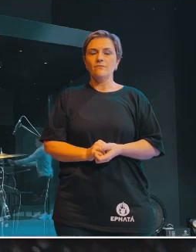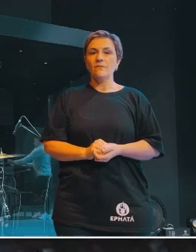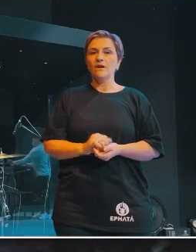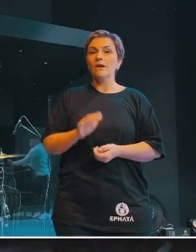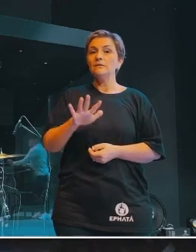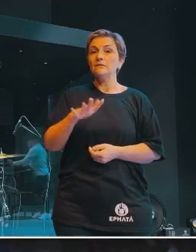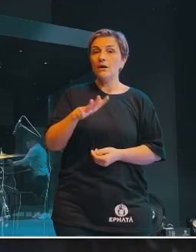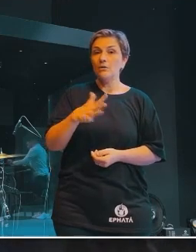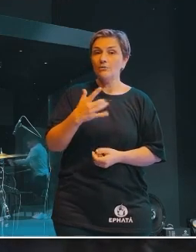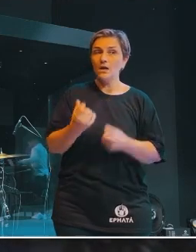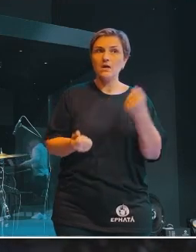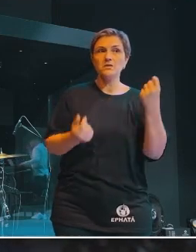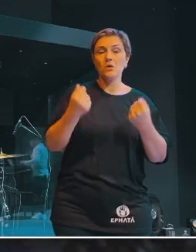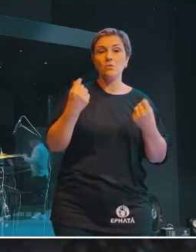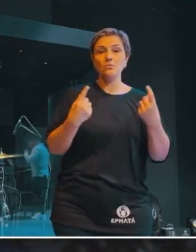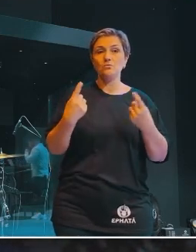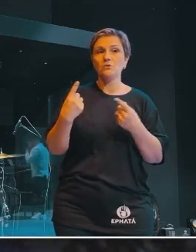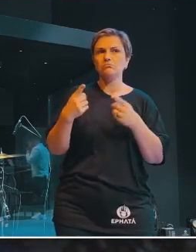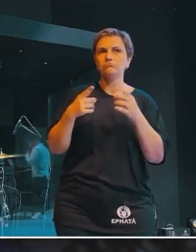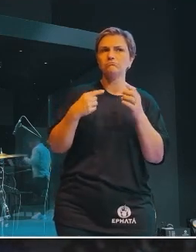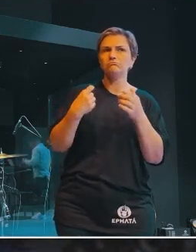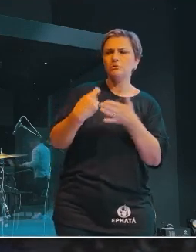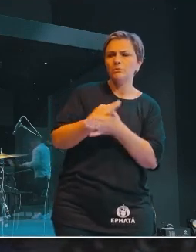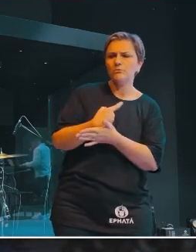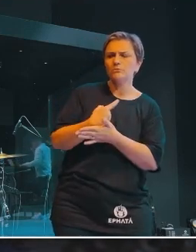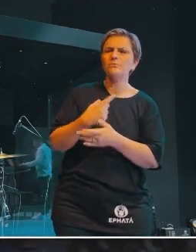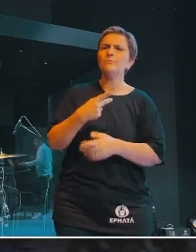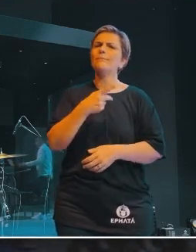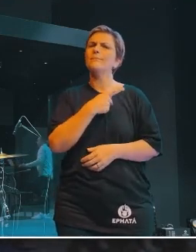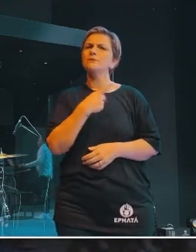Talvez alguns estejam se perguntando nessa noite: pastor,